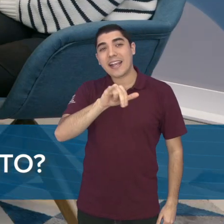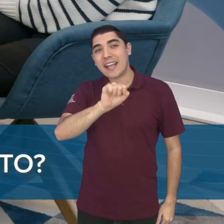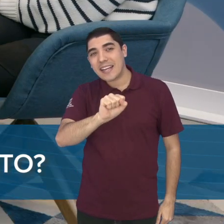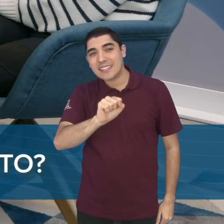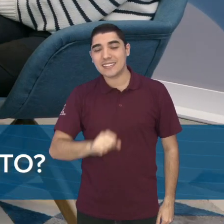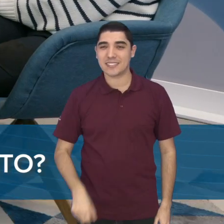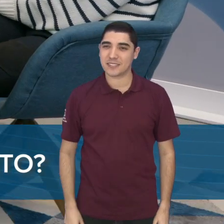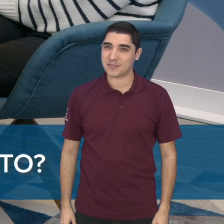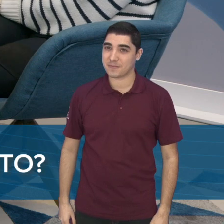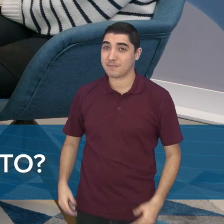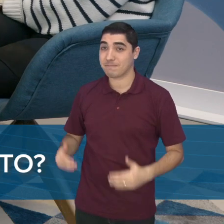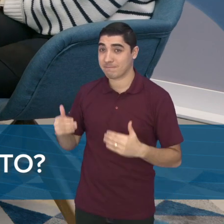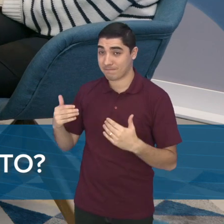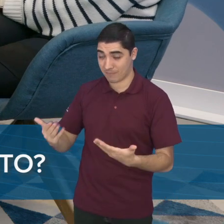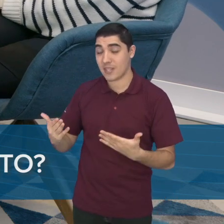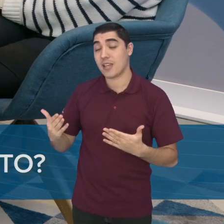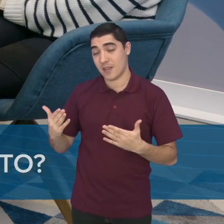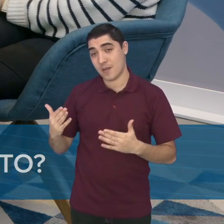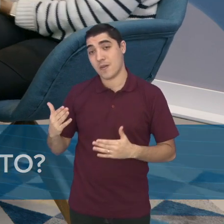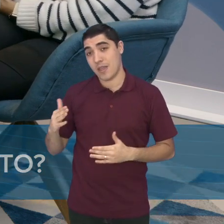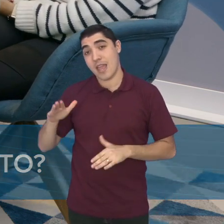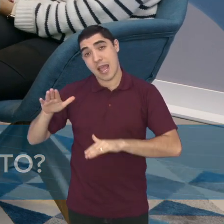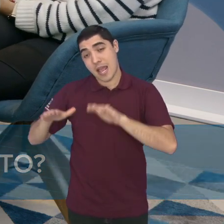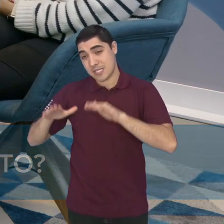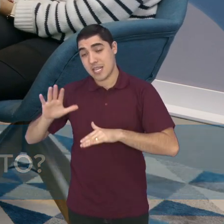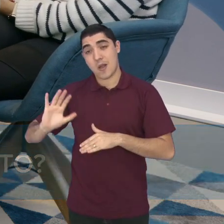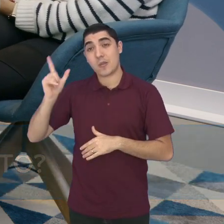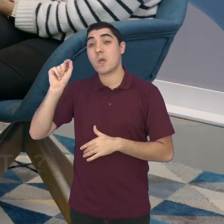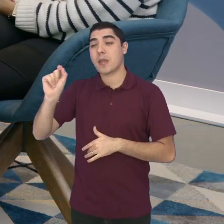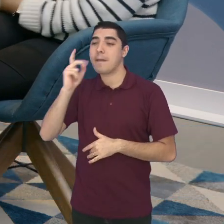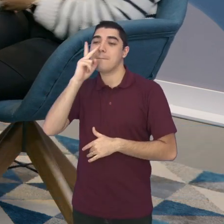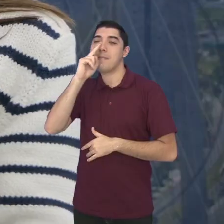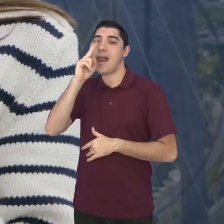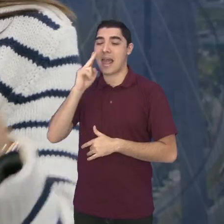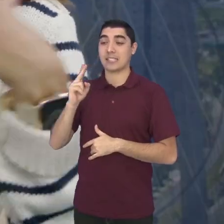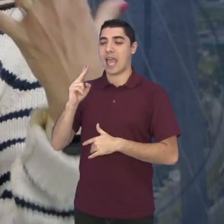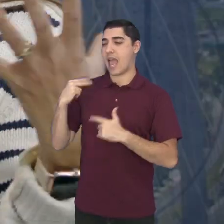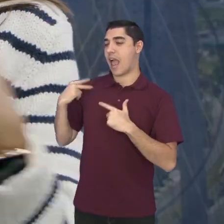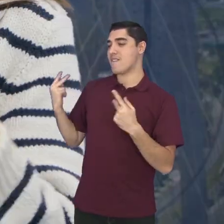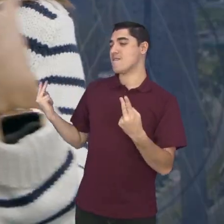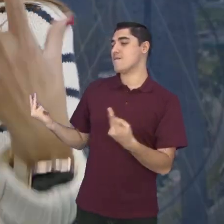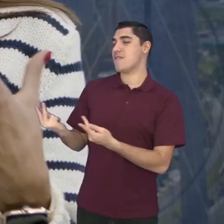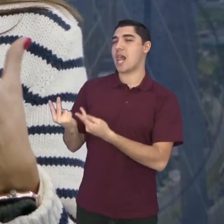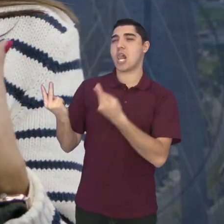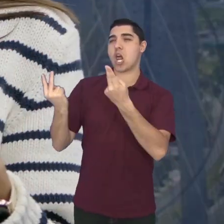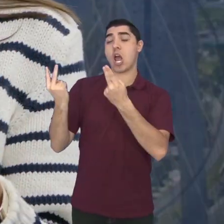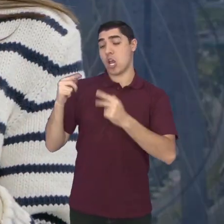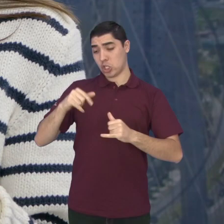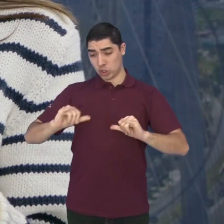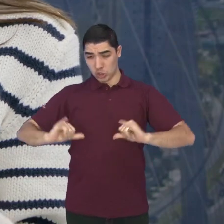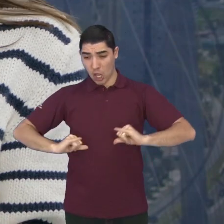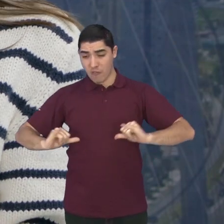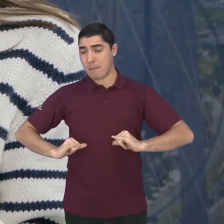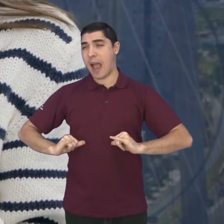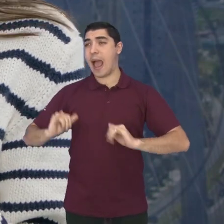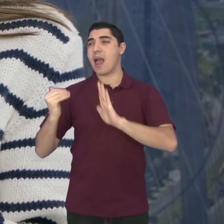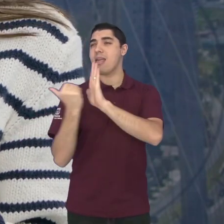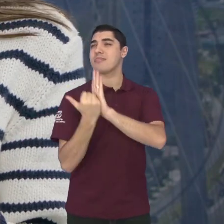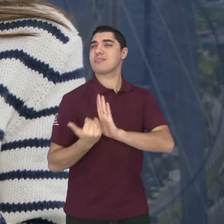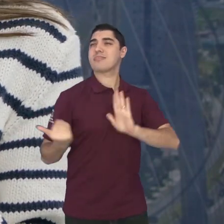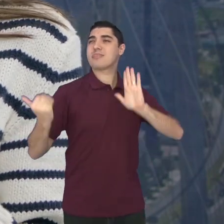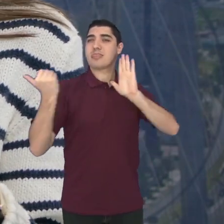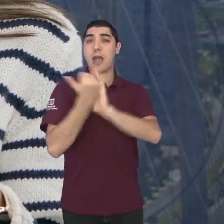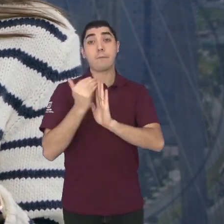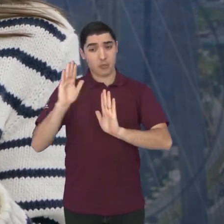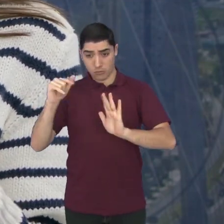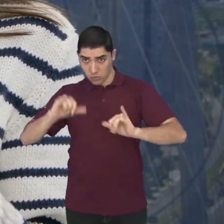essa romantização, às vezes, fica numa supervalorização, na verdade, né? De aumentar, de ampliar um sofrimento. Porque o sofrimento, ele existe,